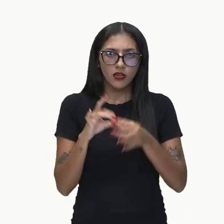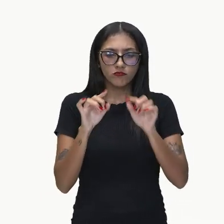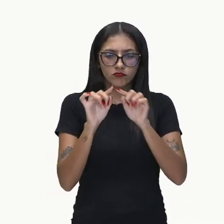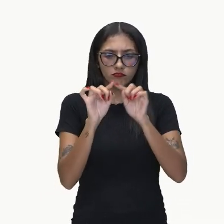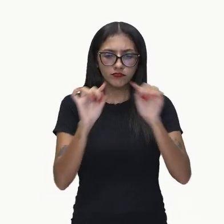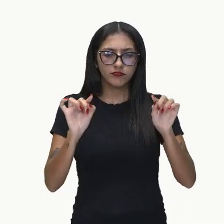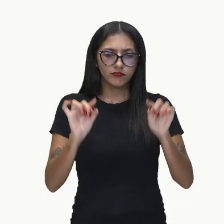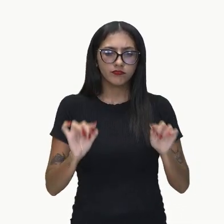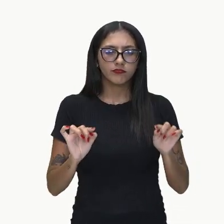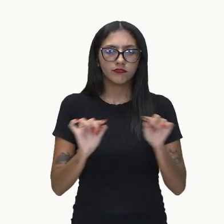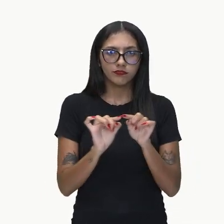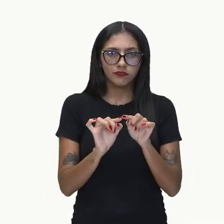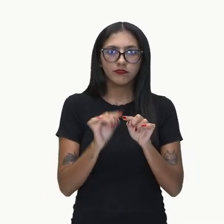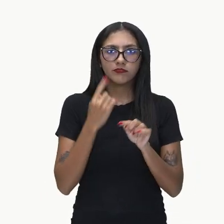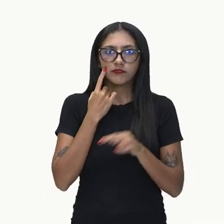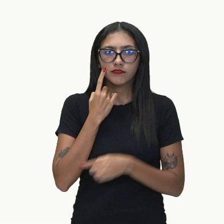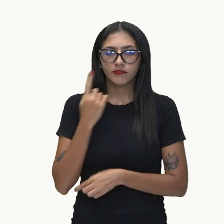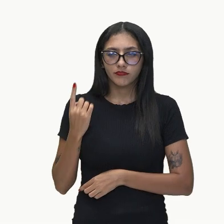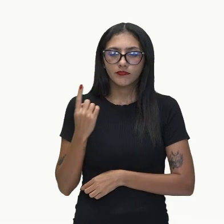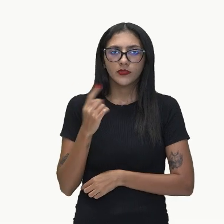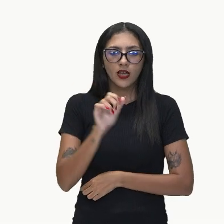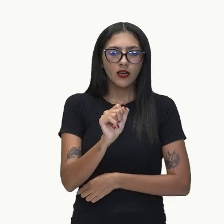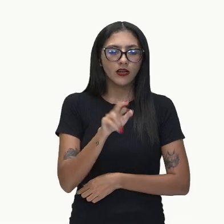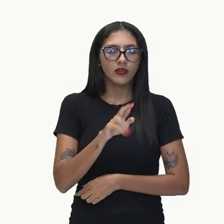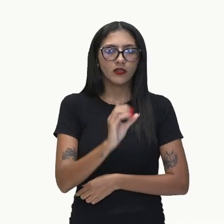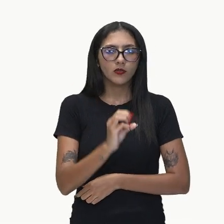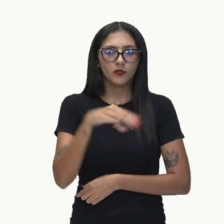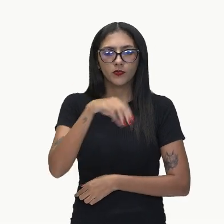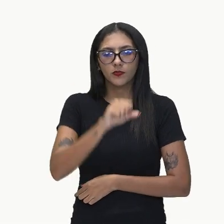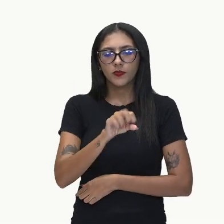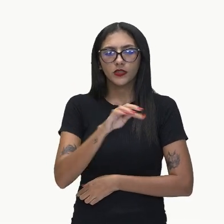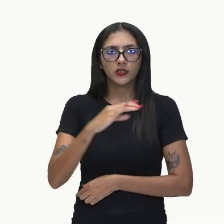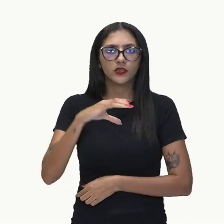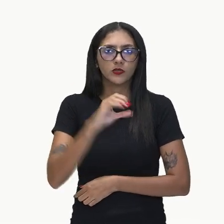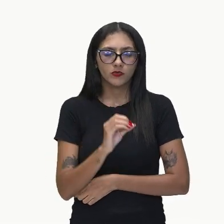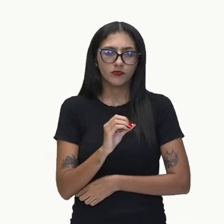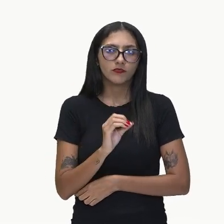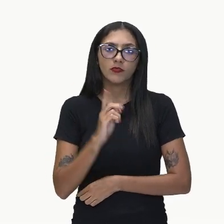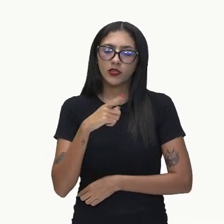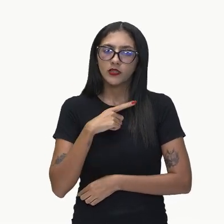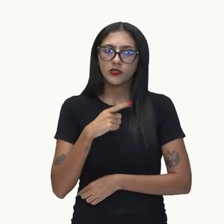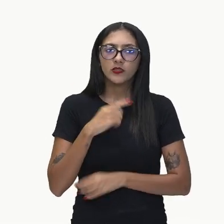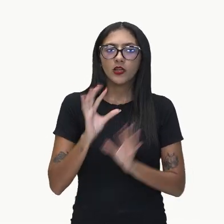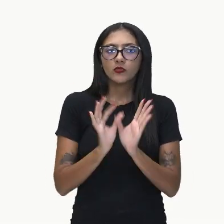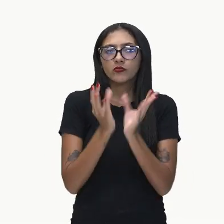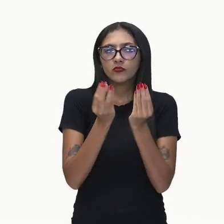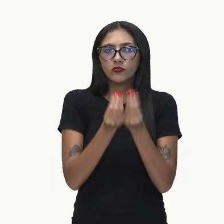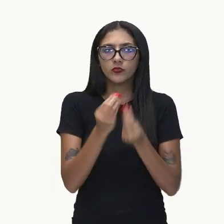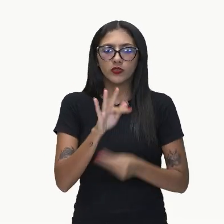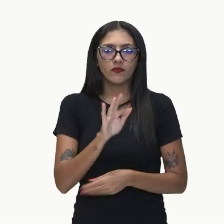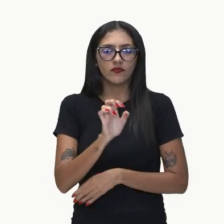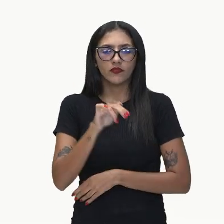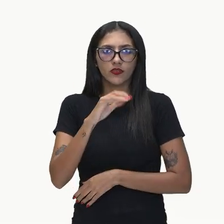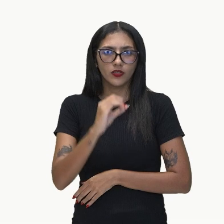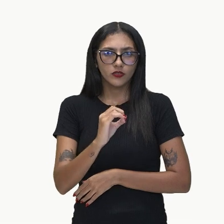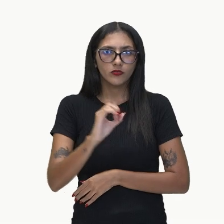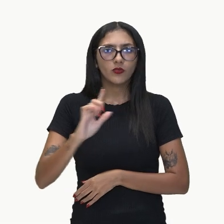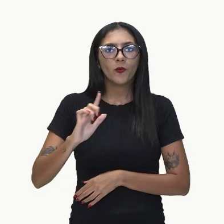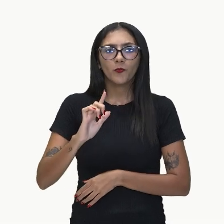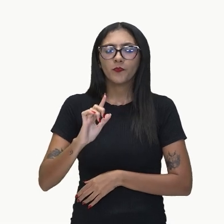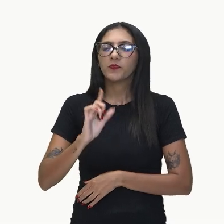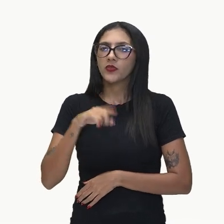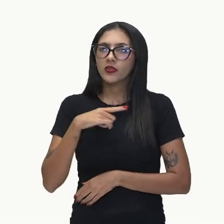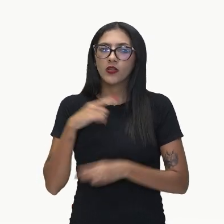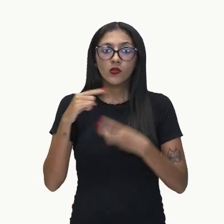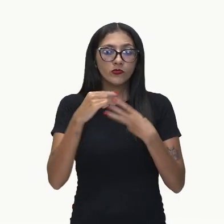diretamente ao anel aromático. Isso é um fenol. Então, são esses os três compostos que nós